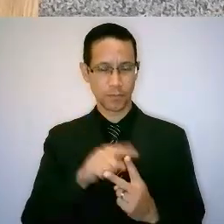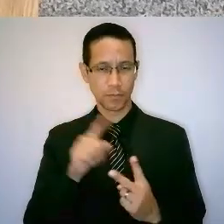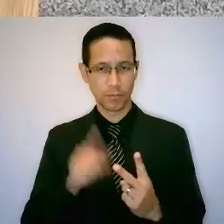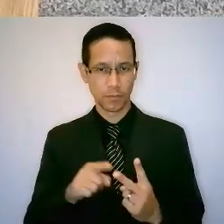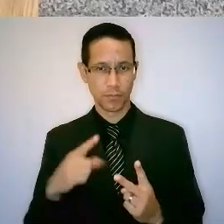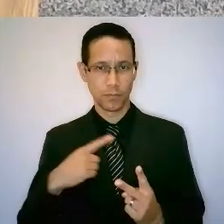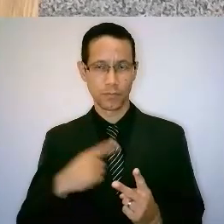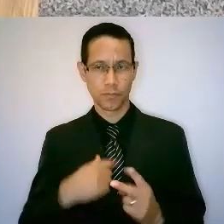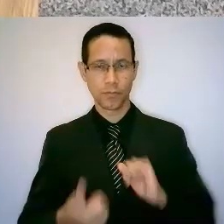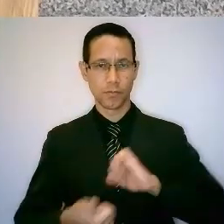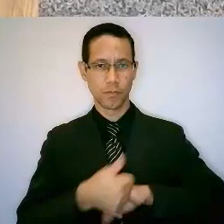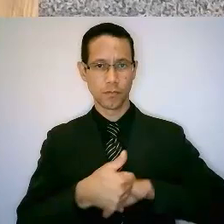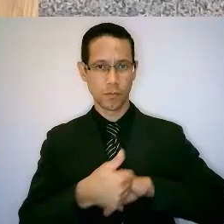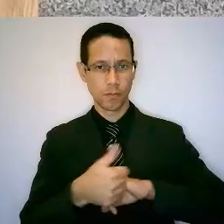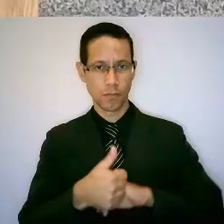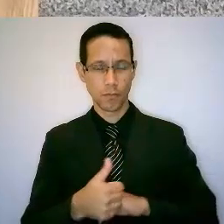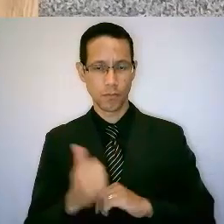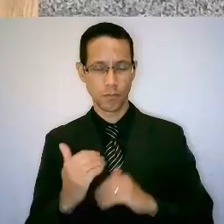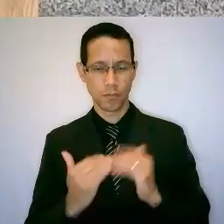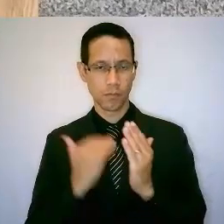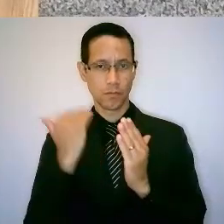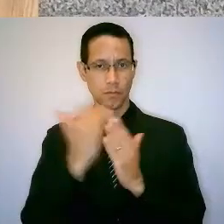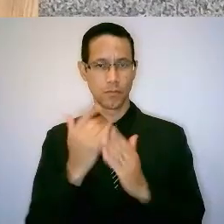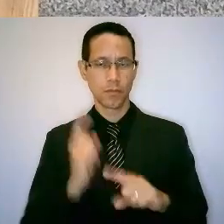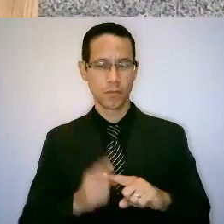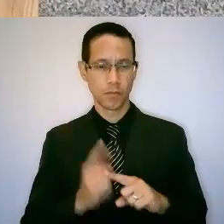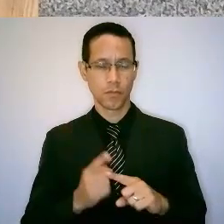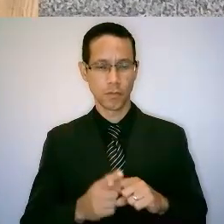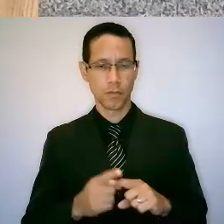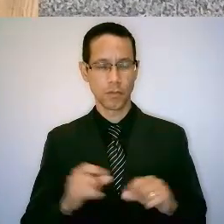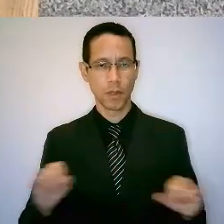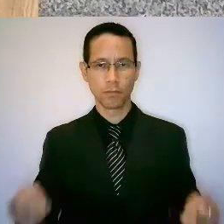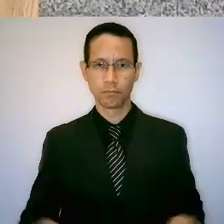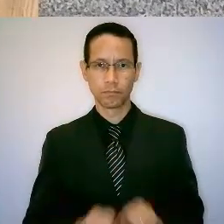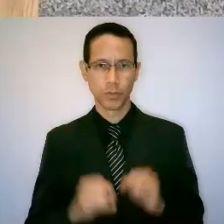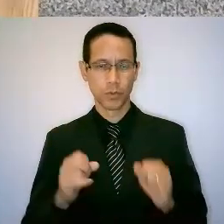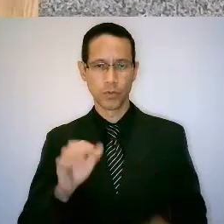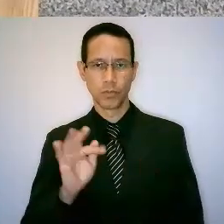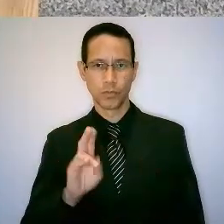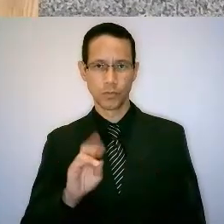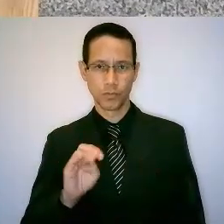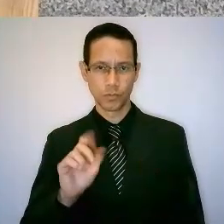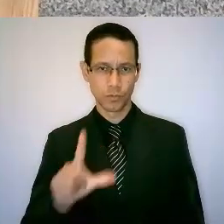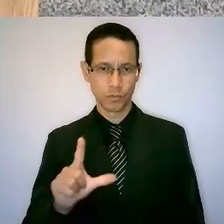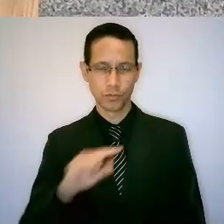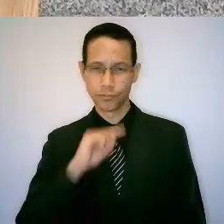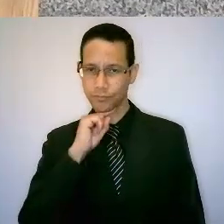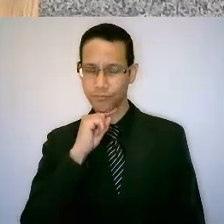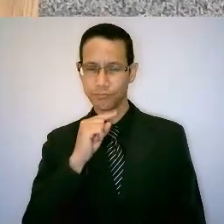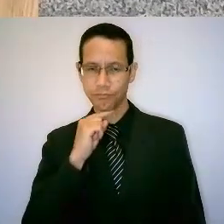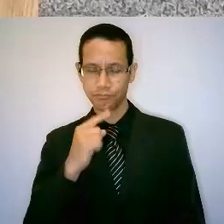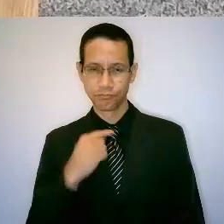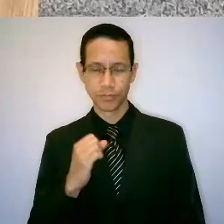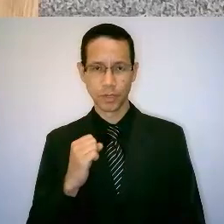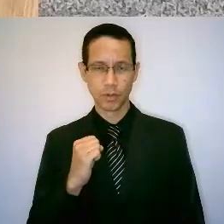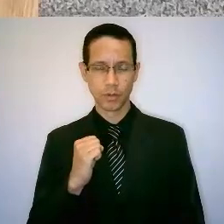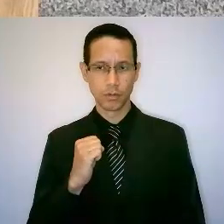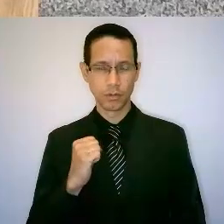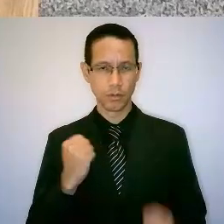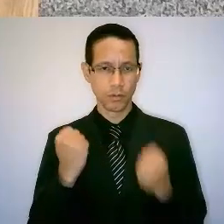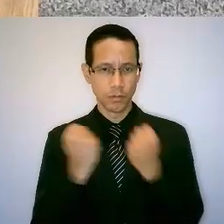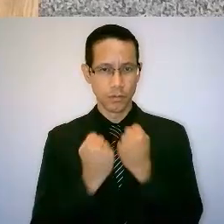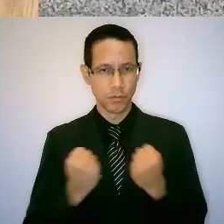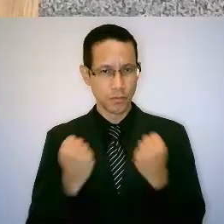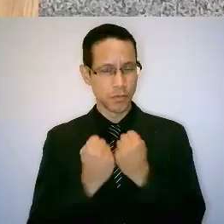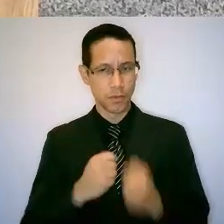qualificados por motivo fútil e meio que dificultou o impossibilitou a defesa da vítima houve a pronúncia